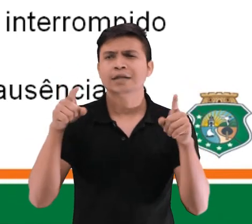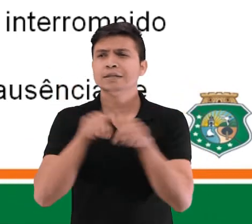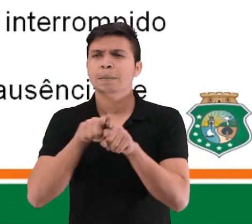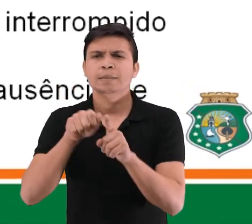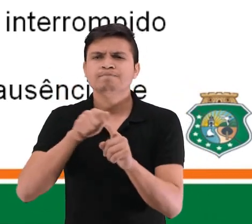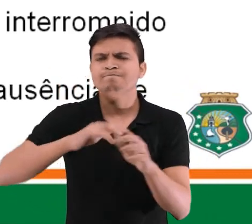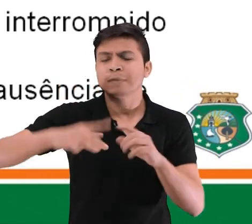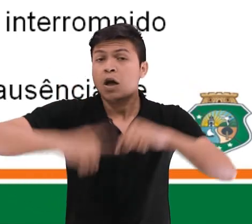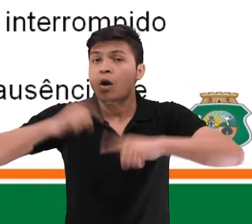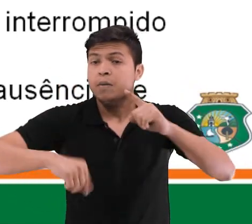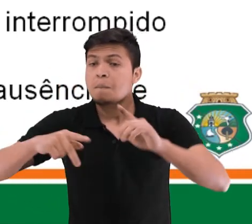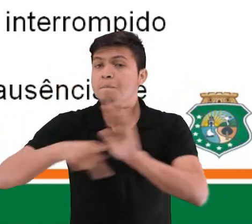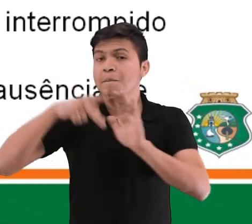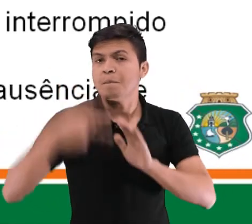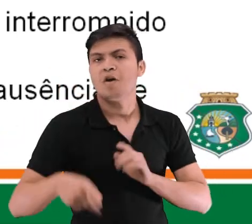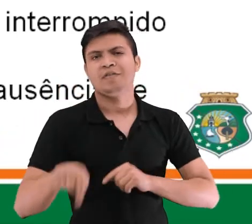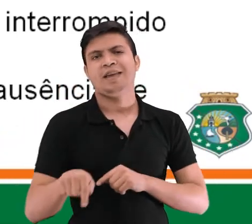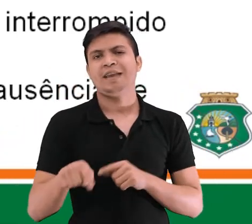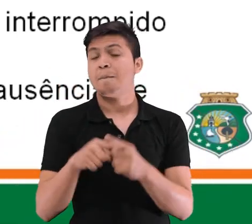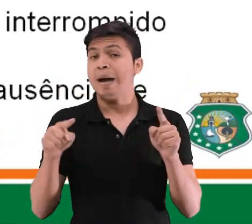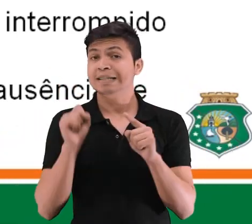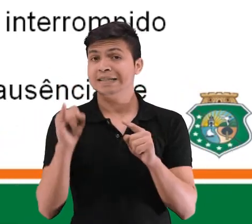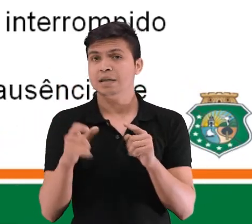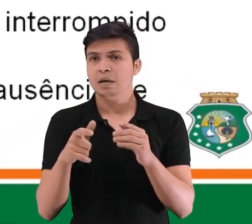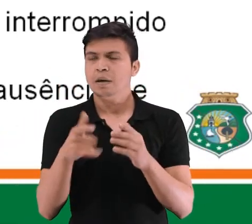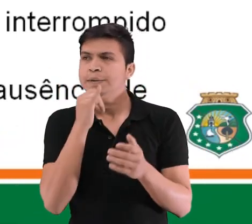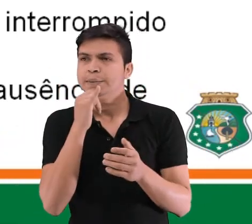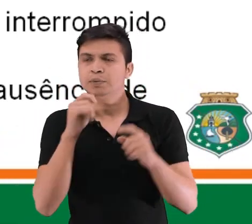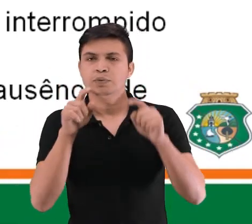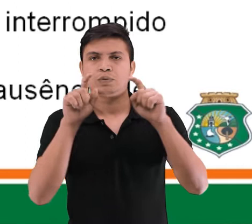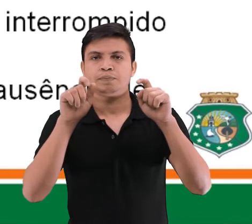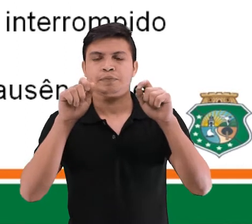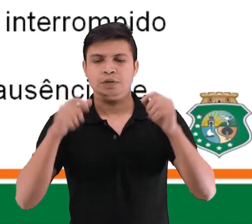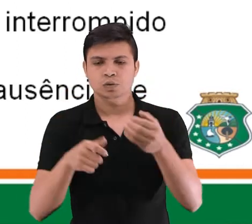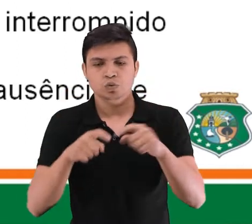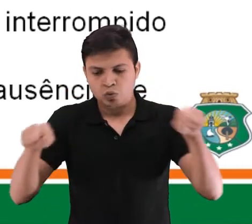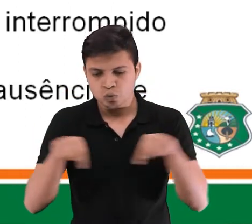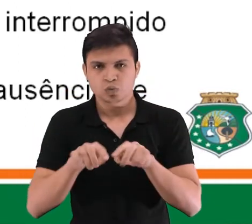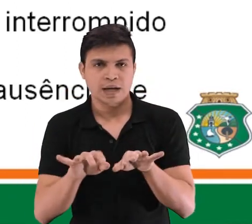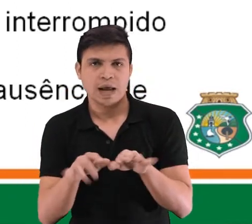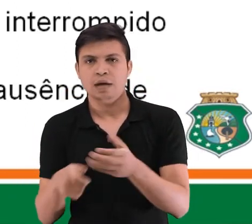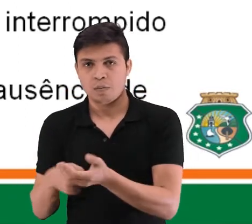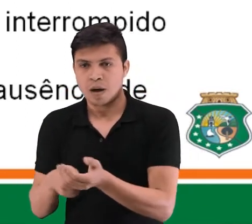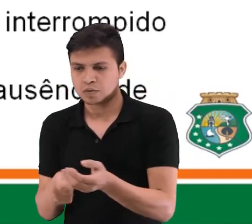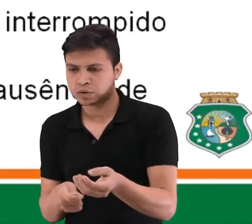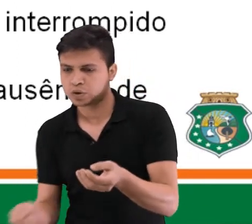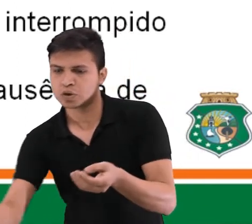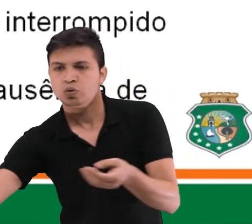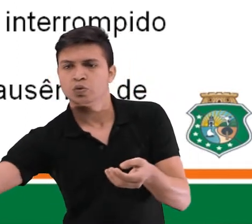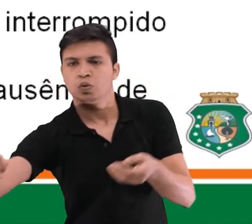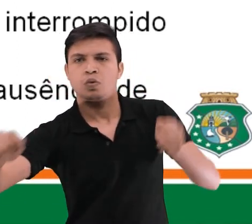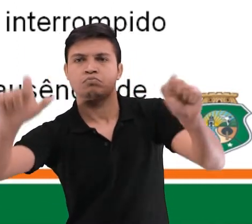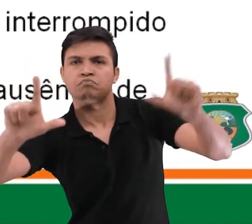teclado e mouse. Mas se não tiver conectado o seu teclado e mouse, não tem problema, ele vai iniciar normalmente. O teclado e mouse pode